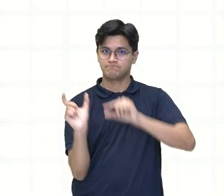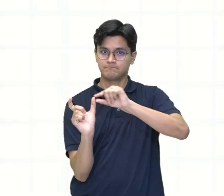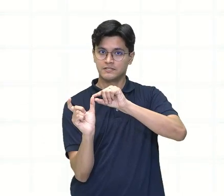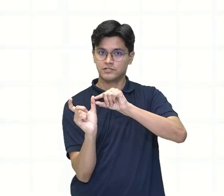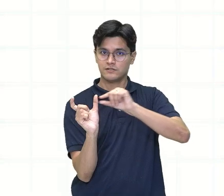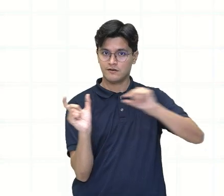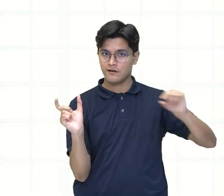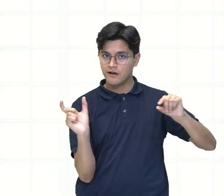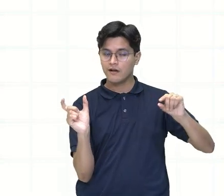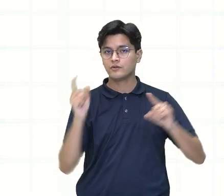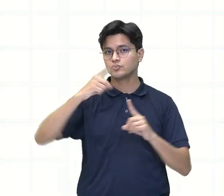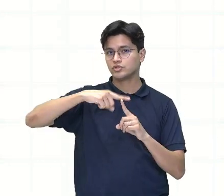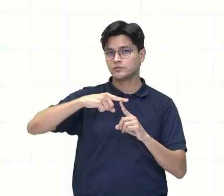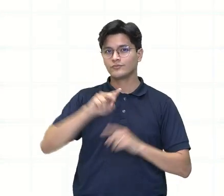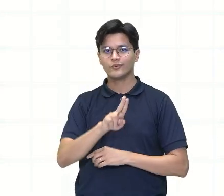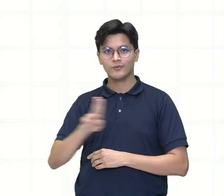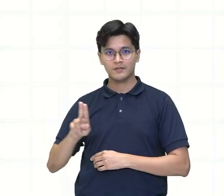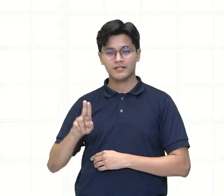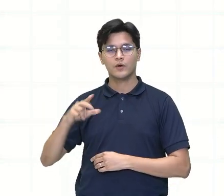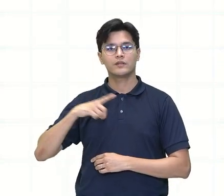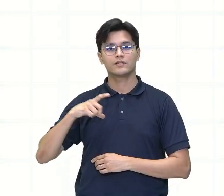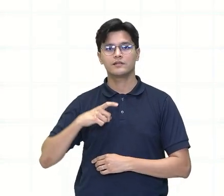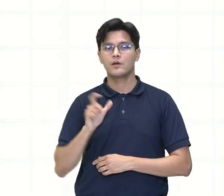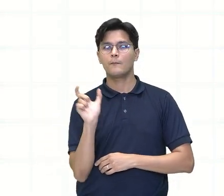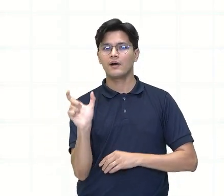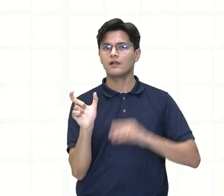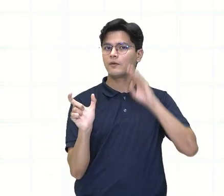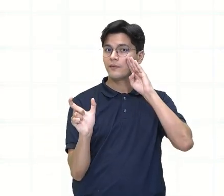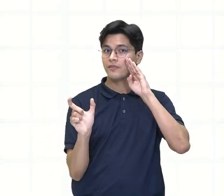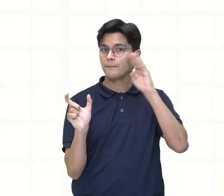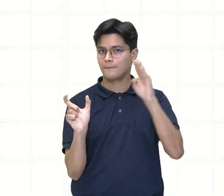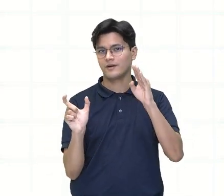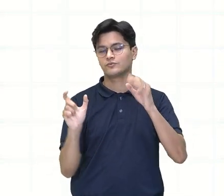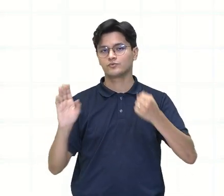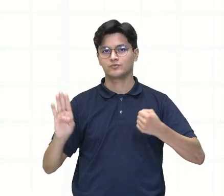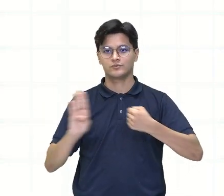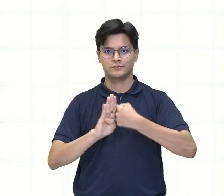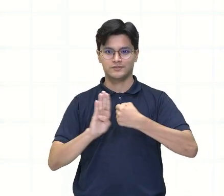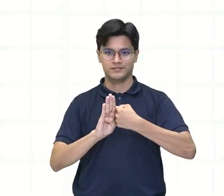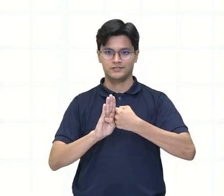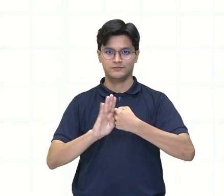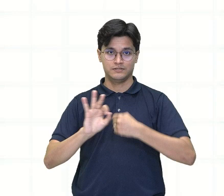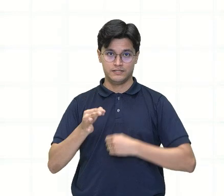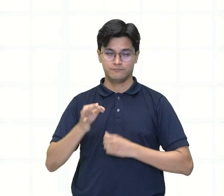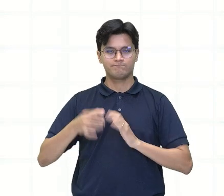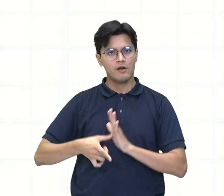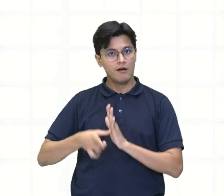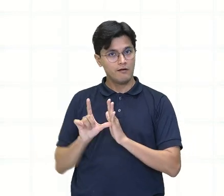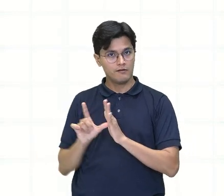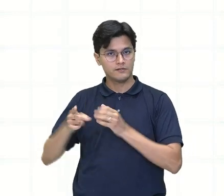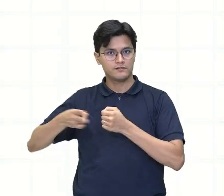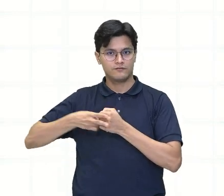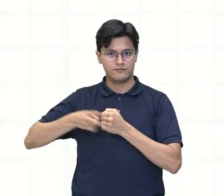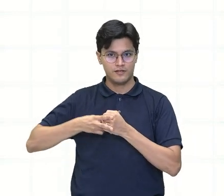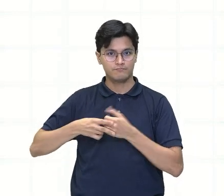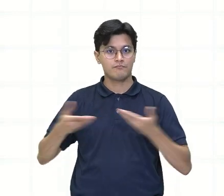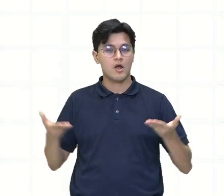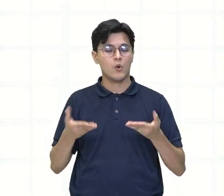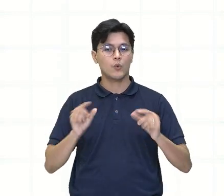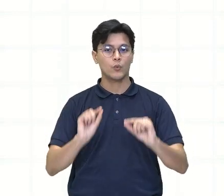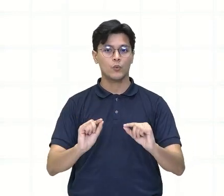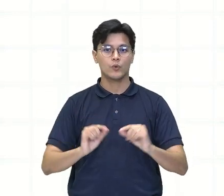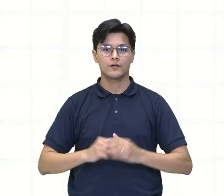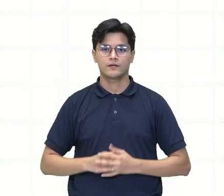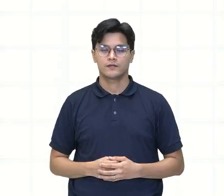Então, é diferente. Lá no predicado verbal, o núcleo é um verbo, né? E aqui no predicado nominal,